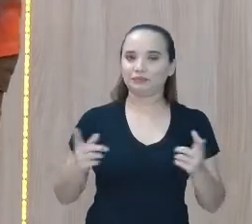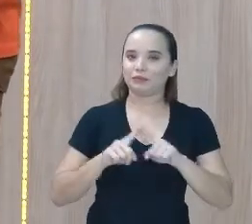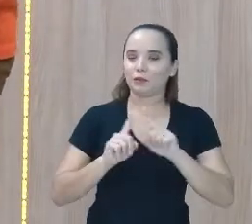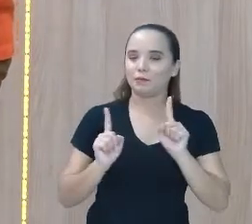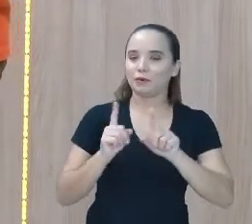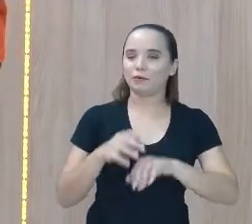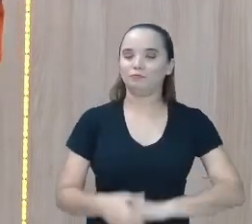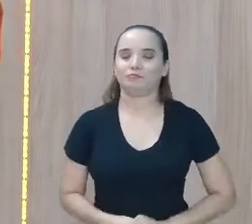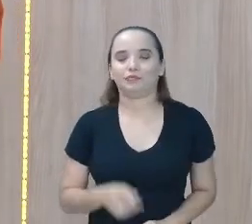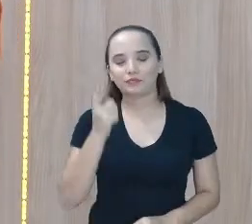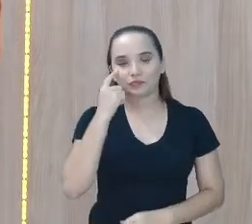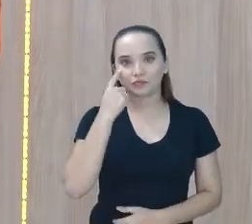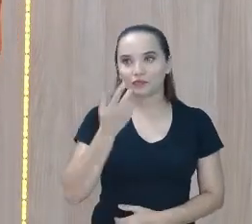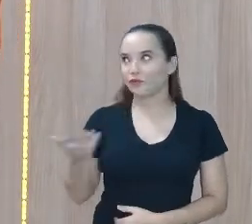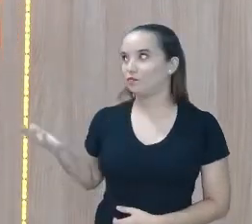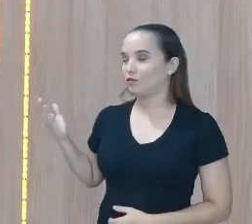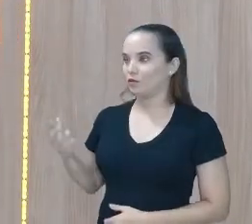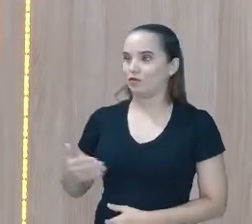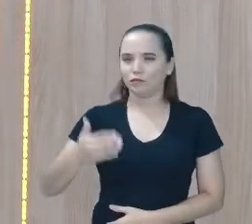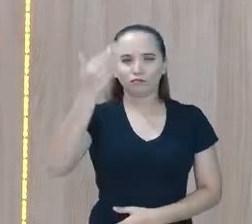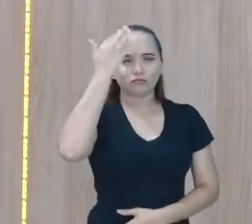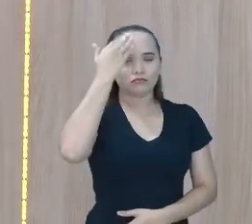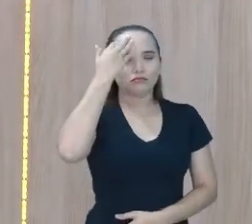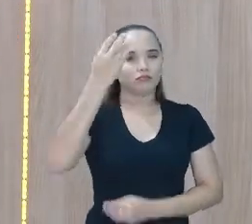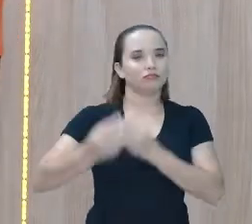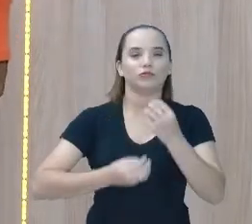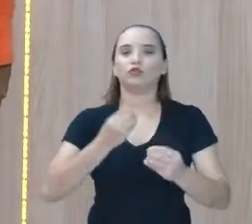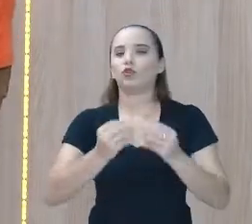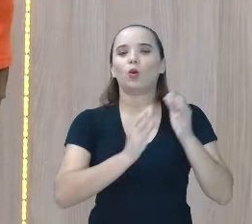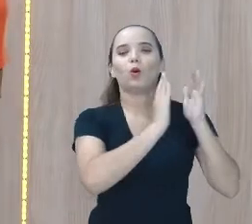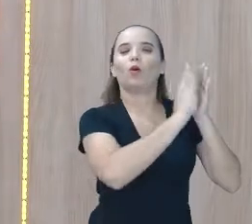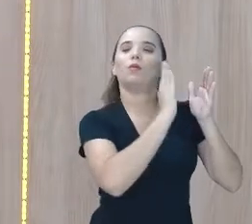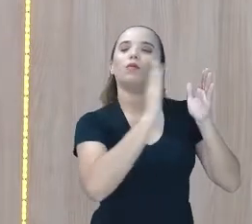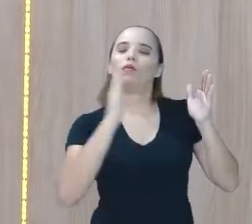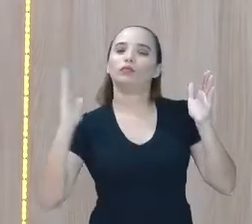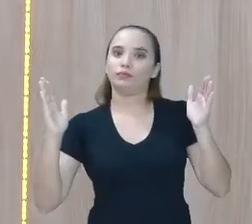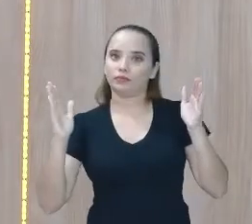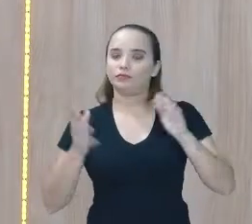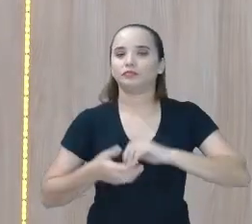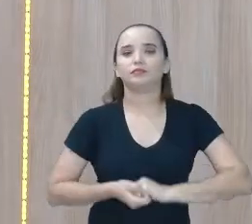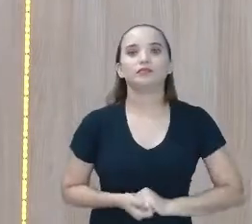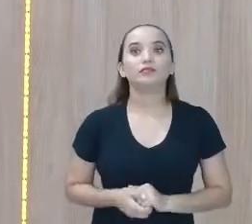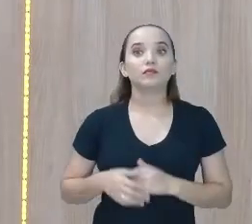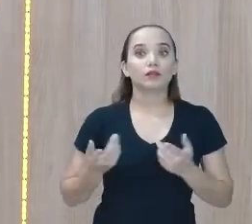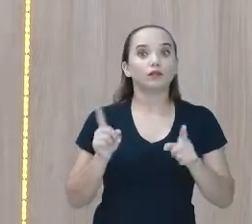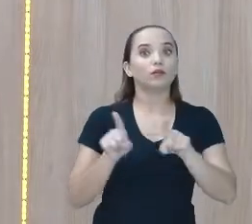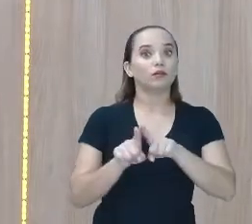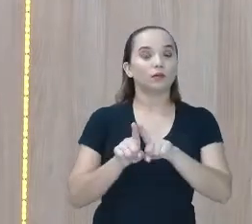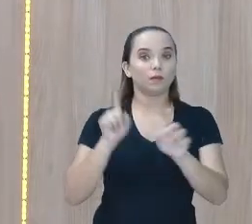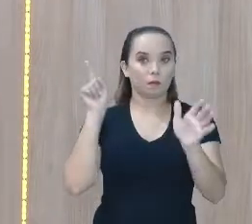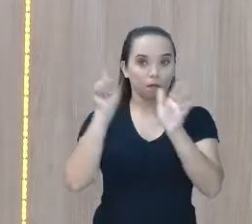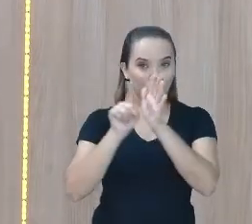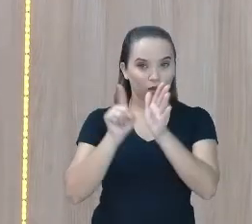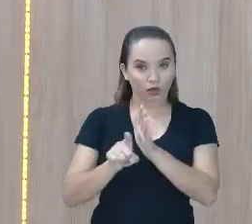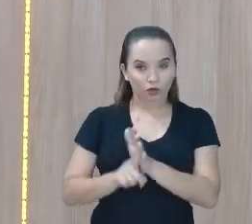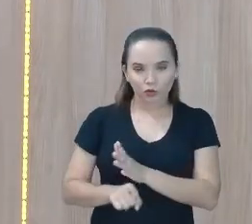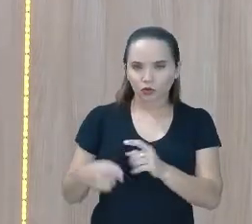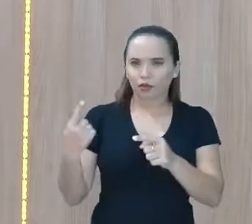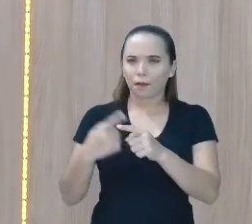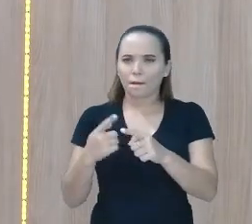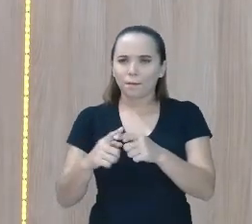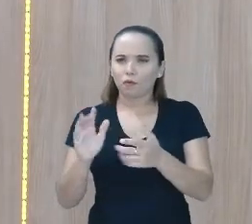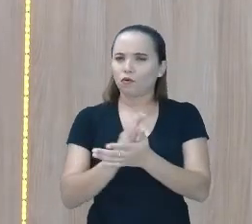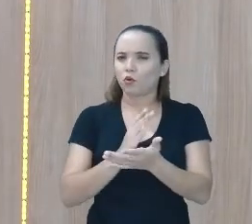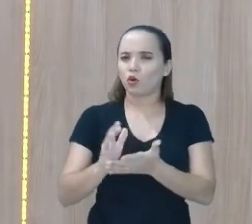raciocínio pertencente a esses números que eu trouxe para vocês. Perguntei também sobre essa questão dos números, né? Porque o 1